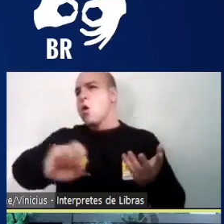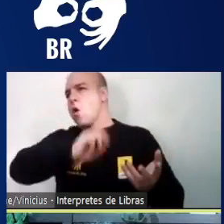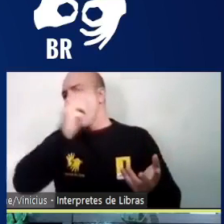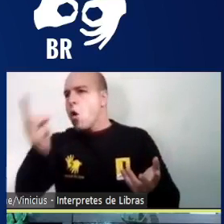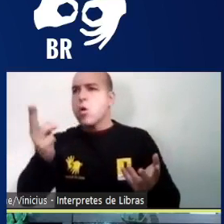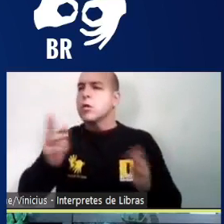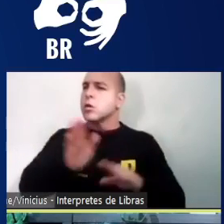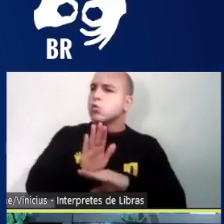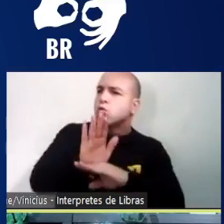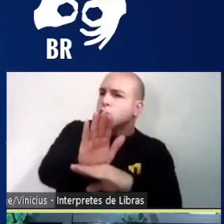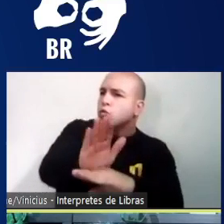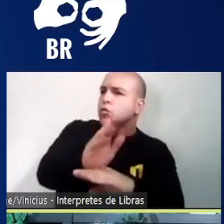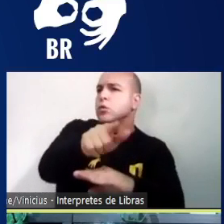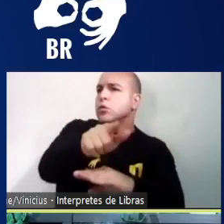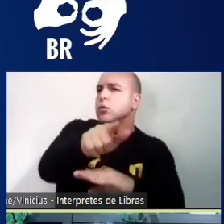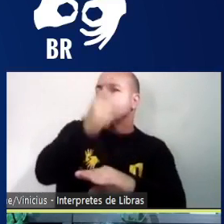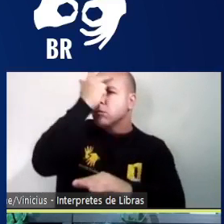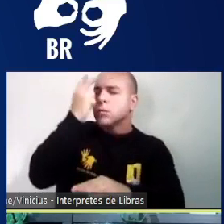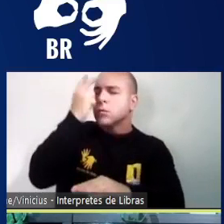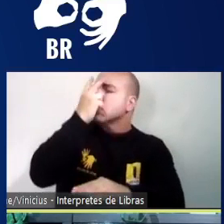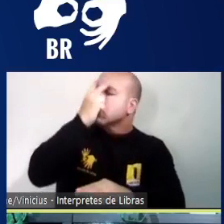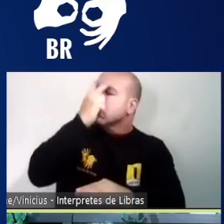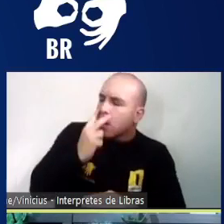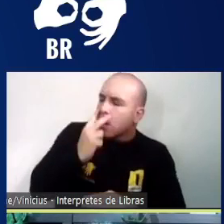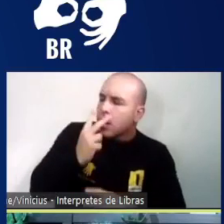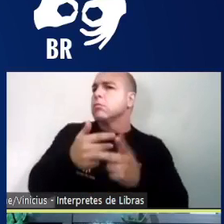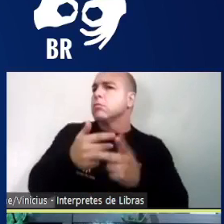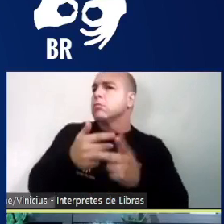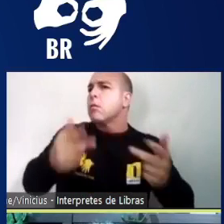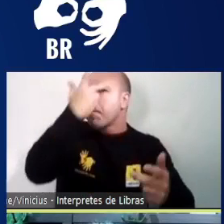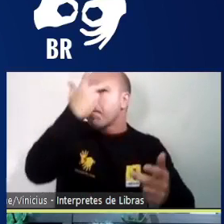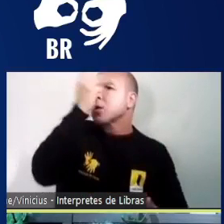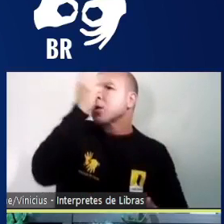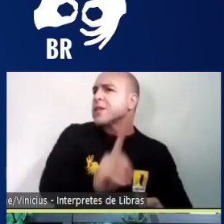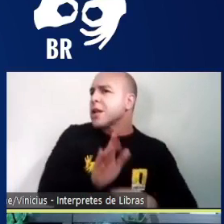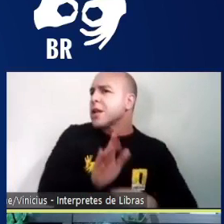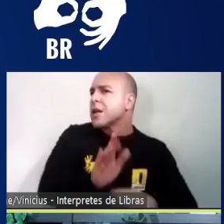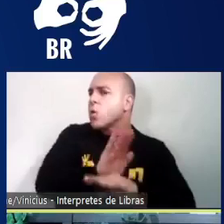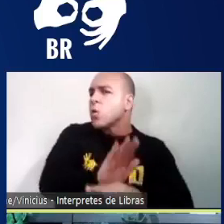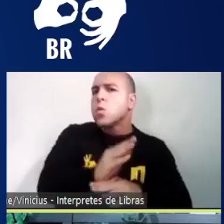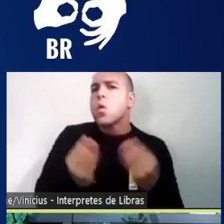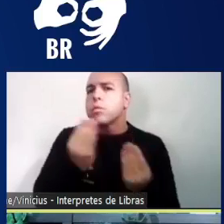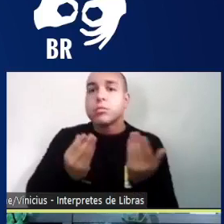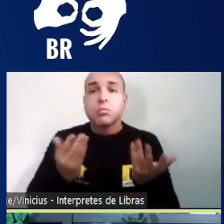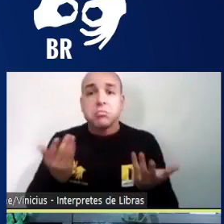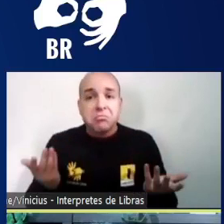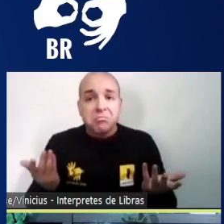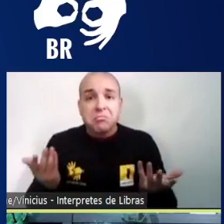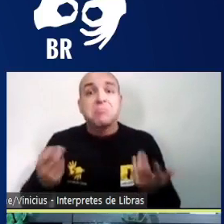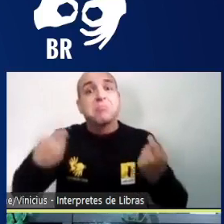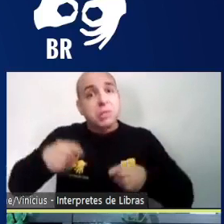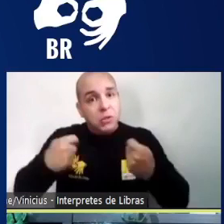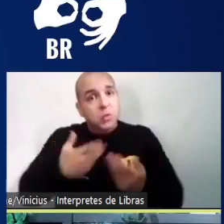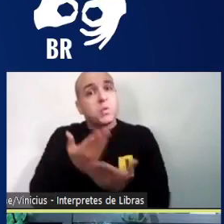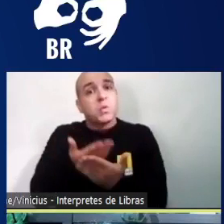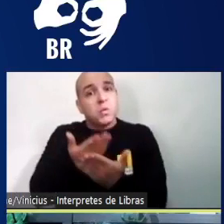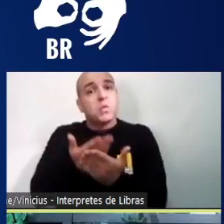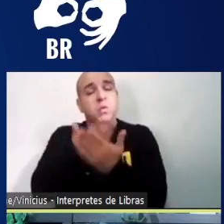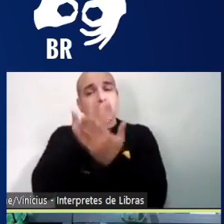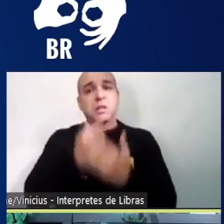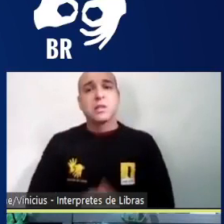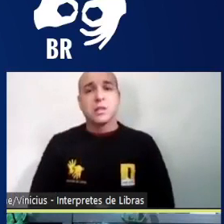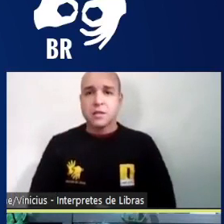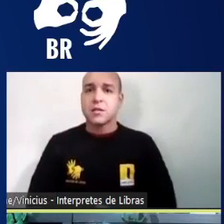trabalham e que se dedicam a fazer esse processo de inclusão. Temos um processo um pouco diferenciado,